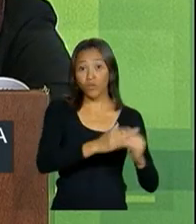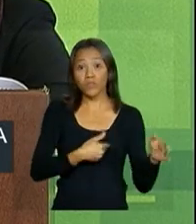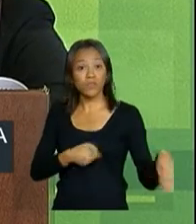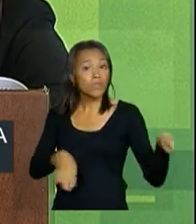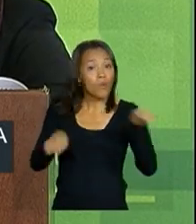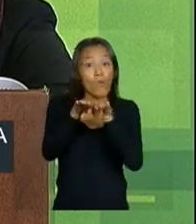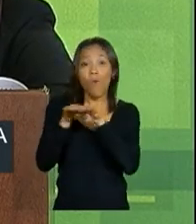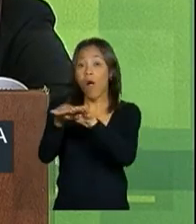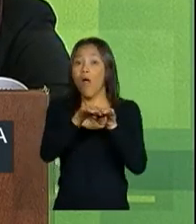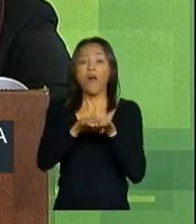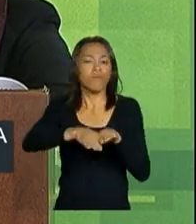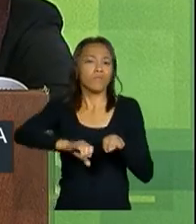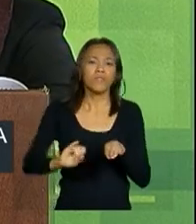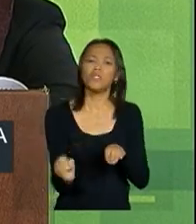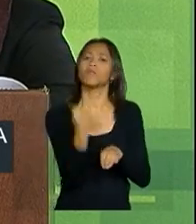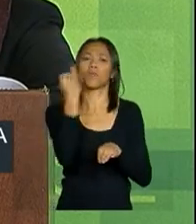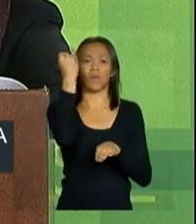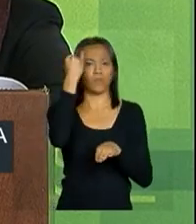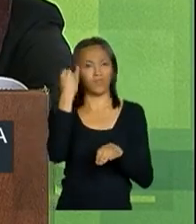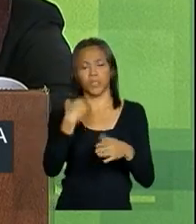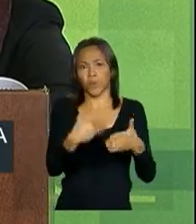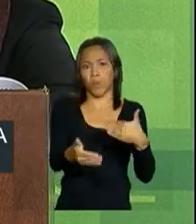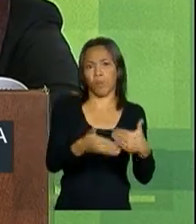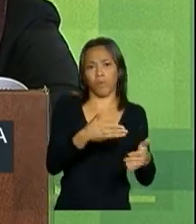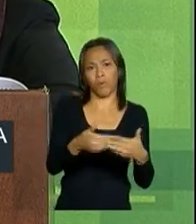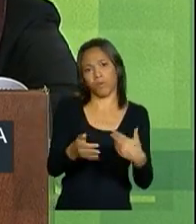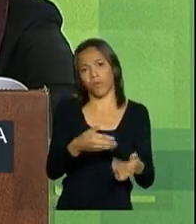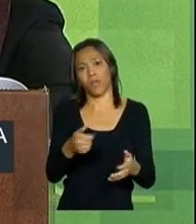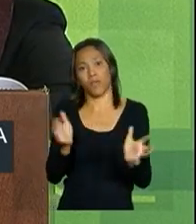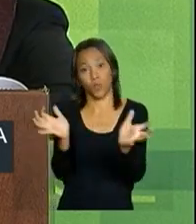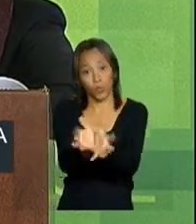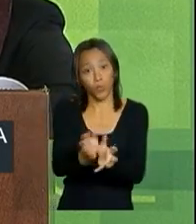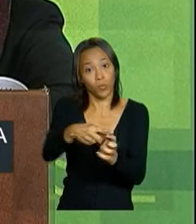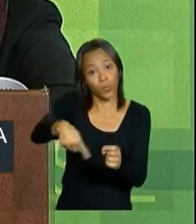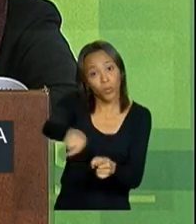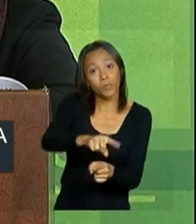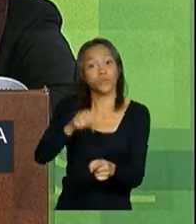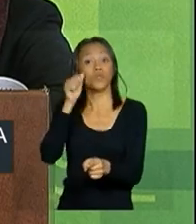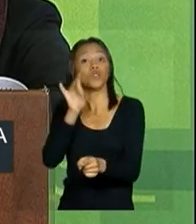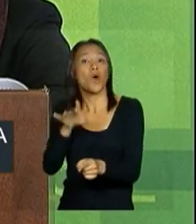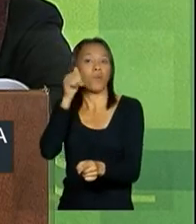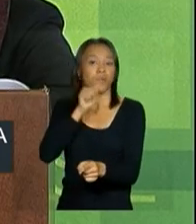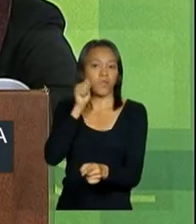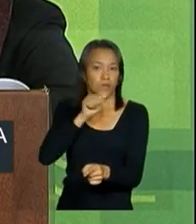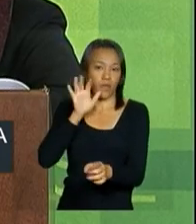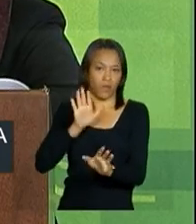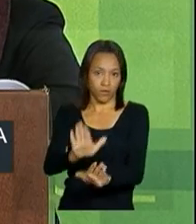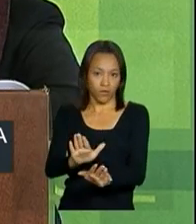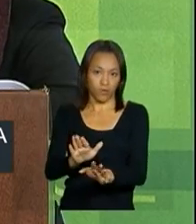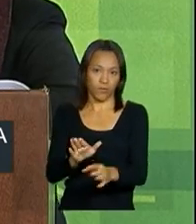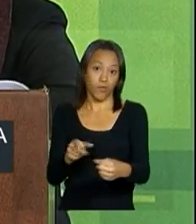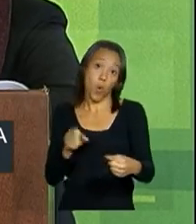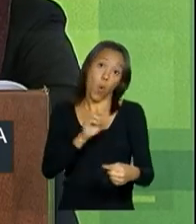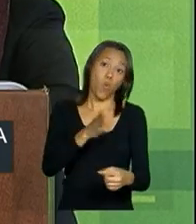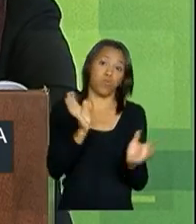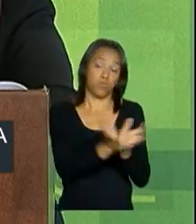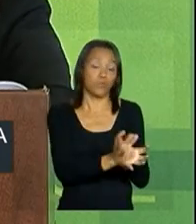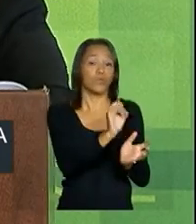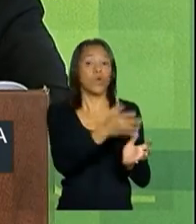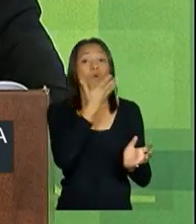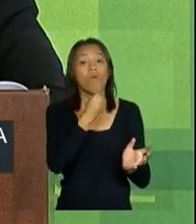nobres e tão importantes como as consideradas profissões ditas masculinas